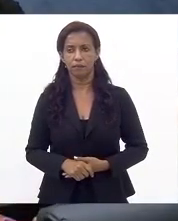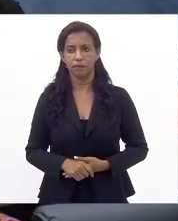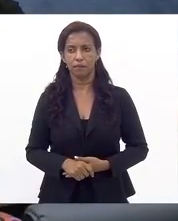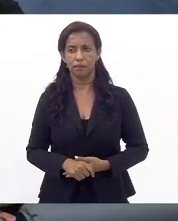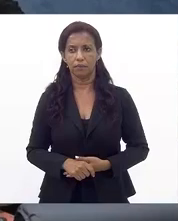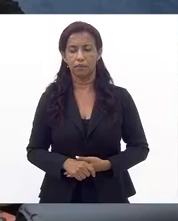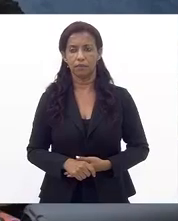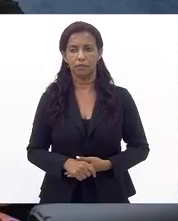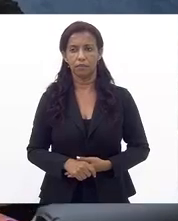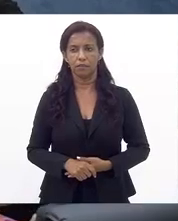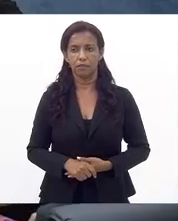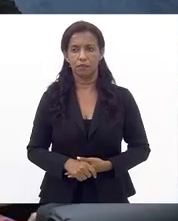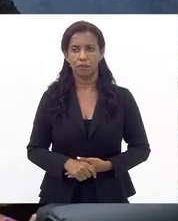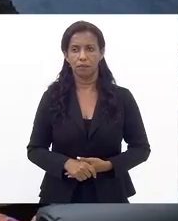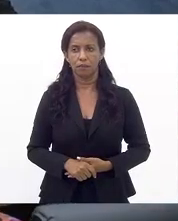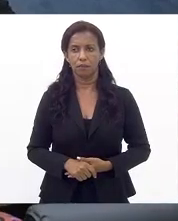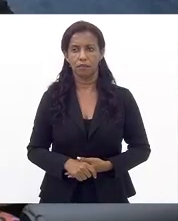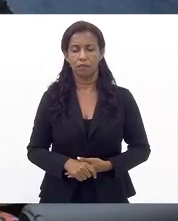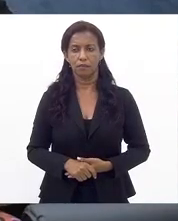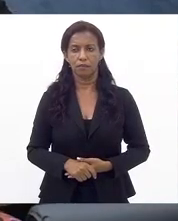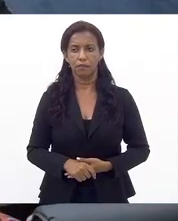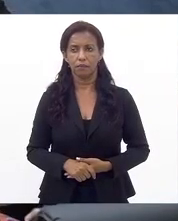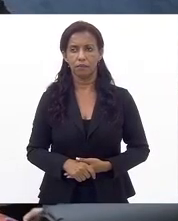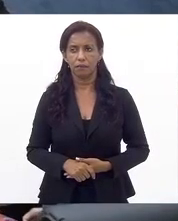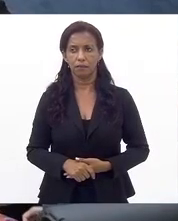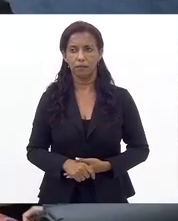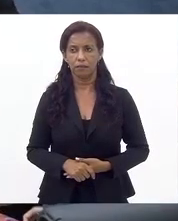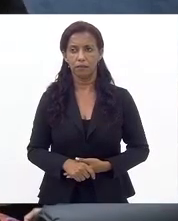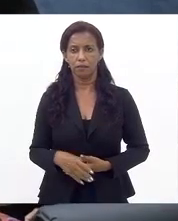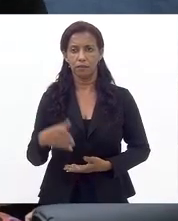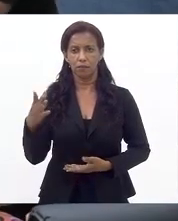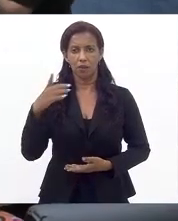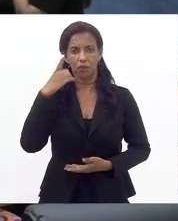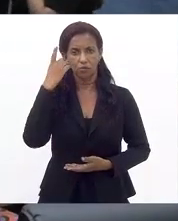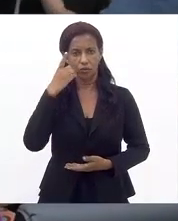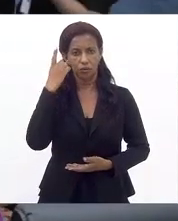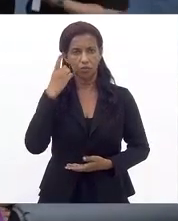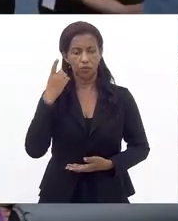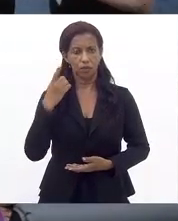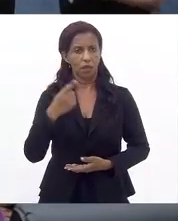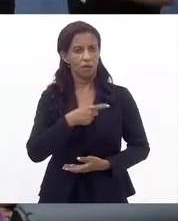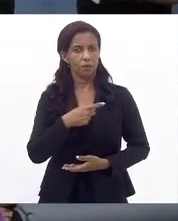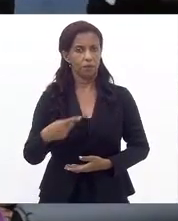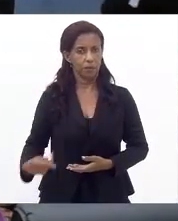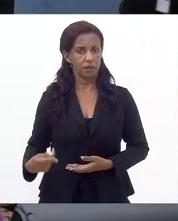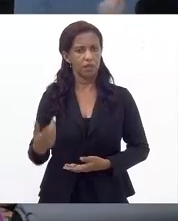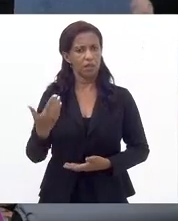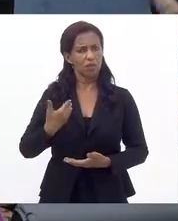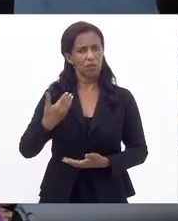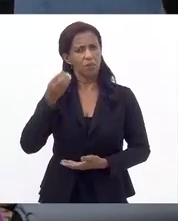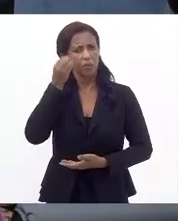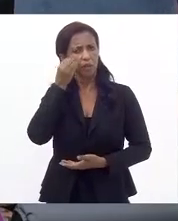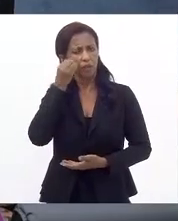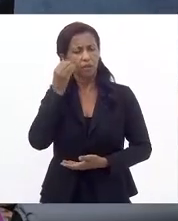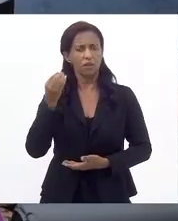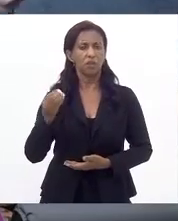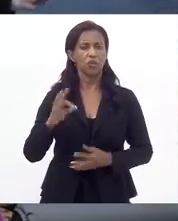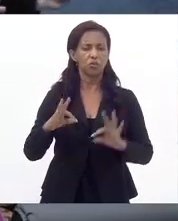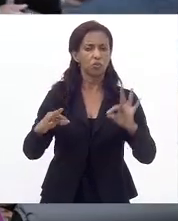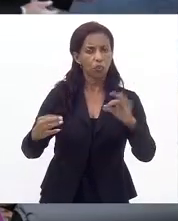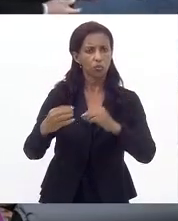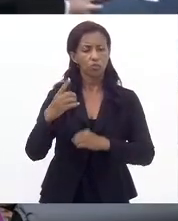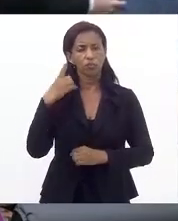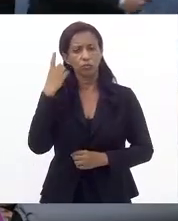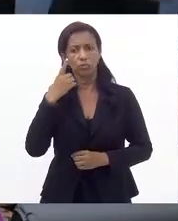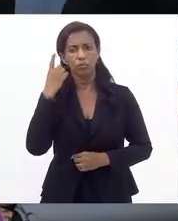E aí está melhor celentissimo deputados presidente da mesa os novos colegas assistir os demais deputados